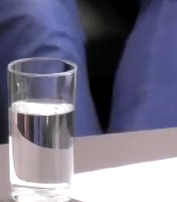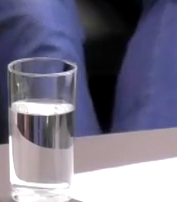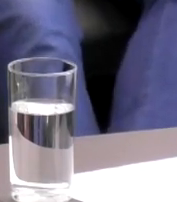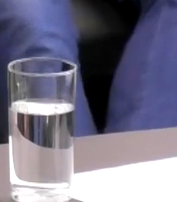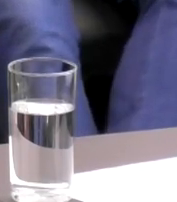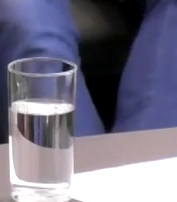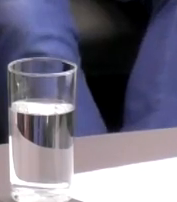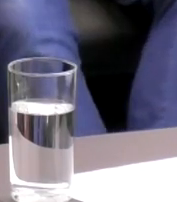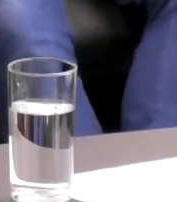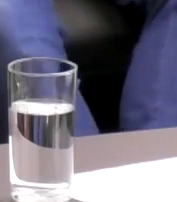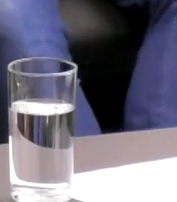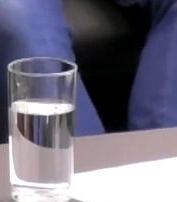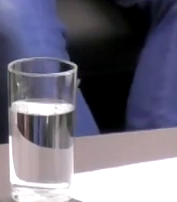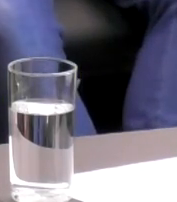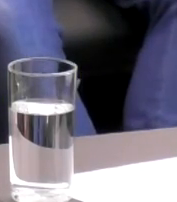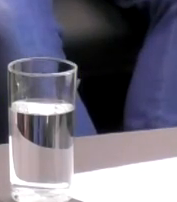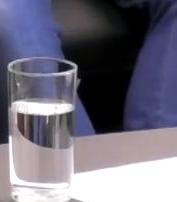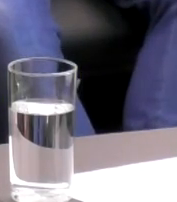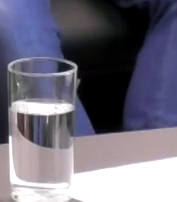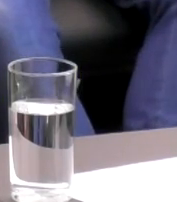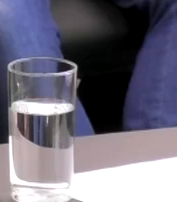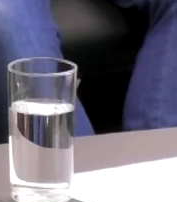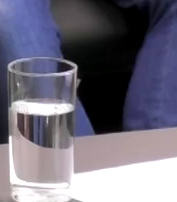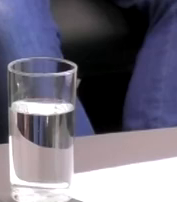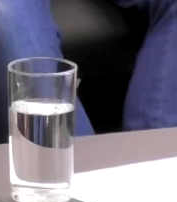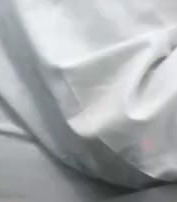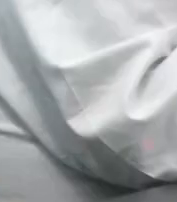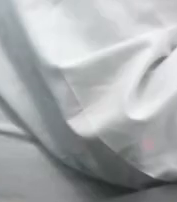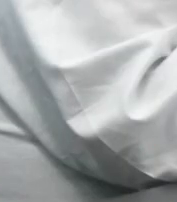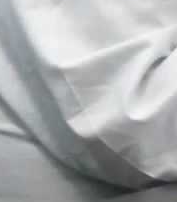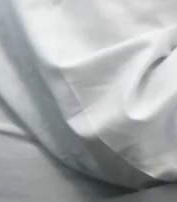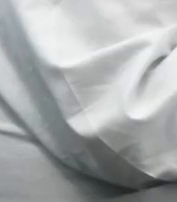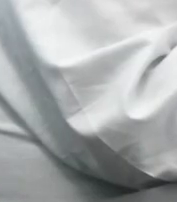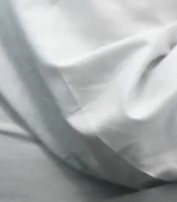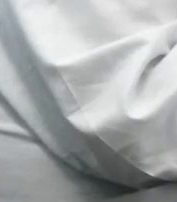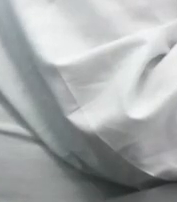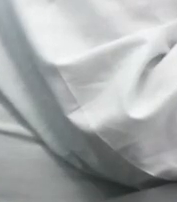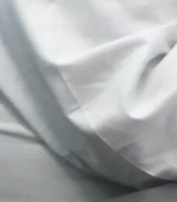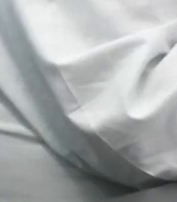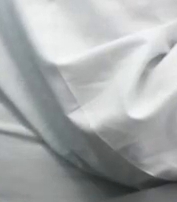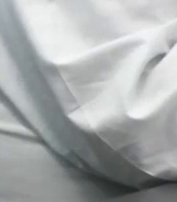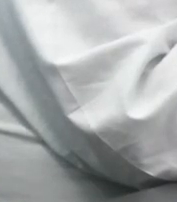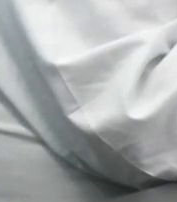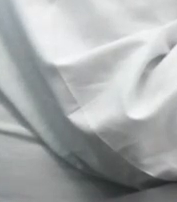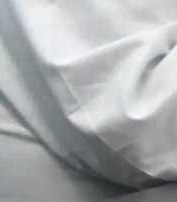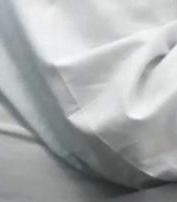hoje sinto lisonjeado como policial, militar, negro,